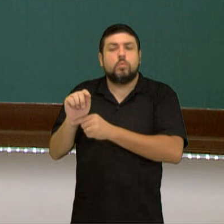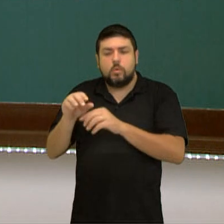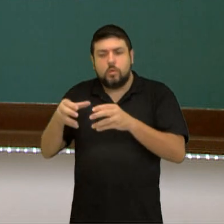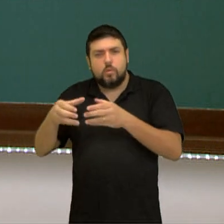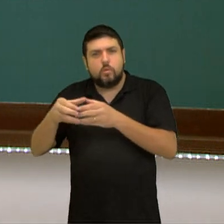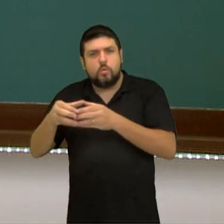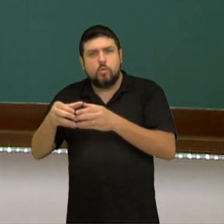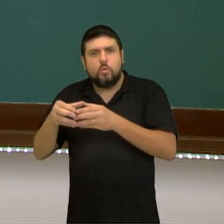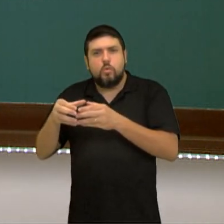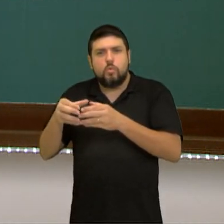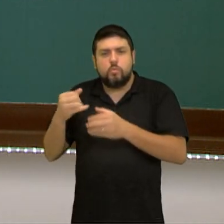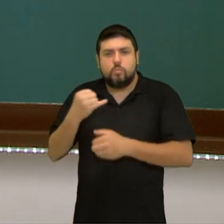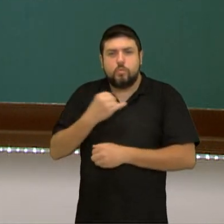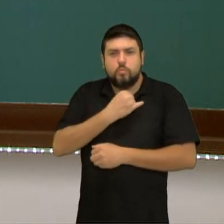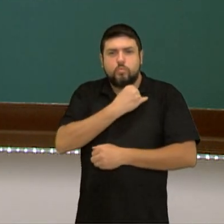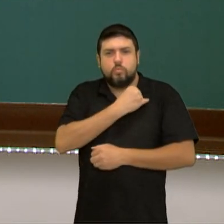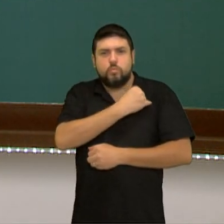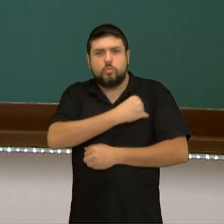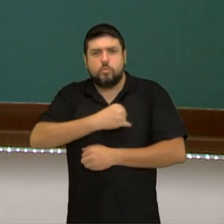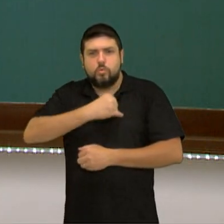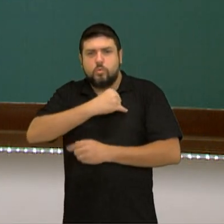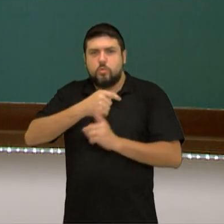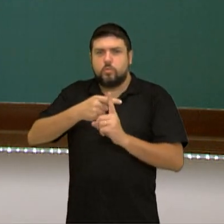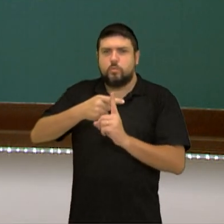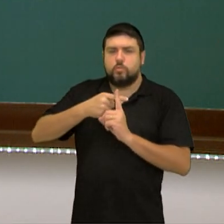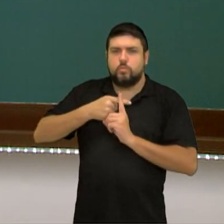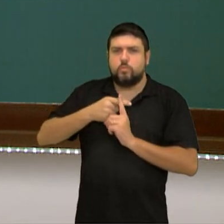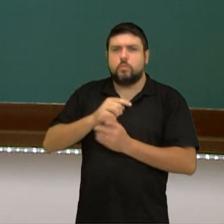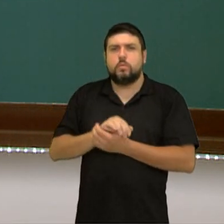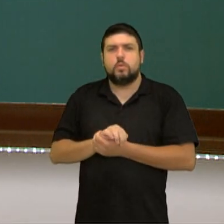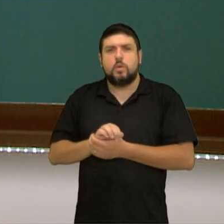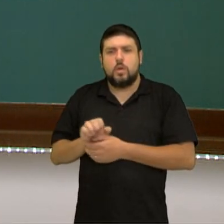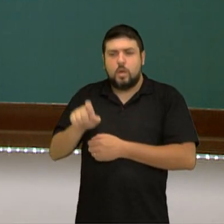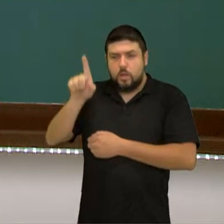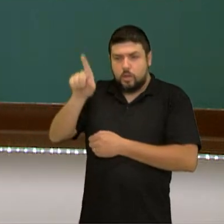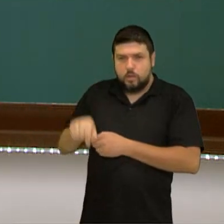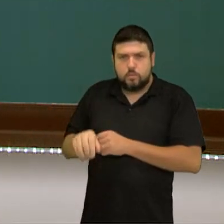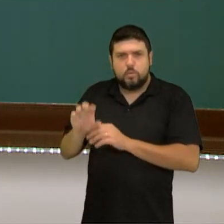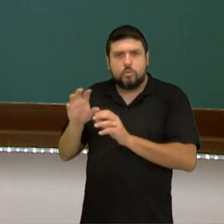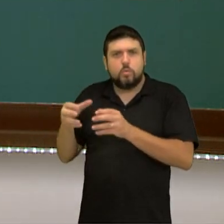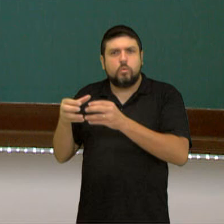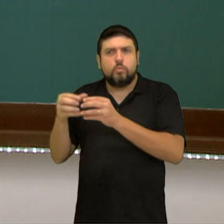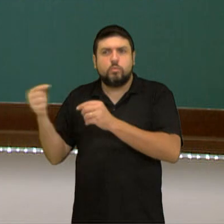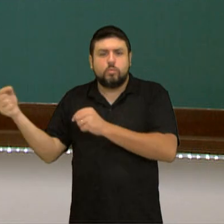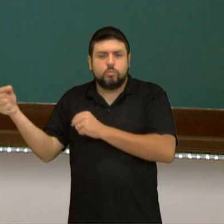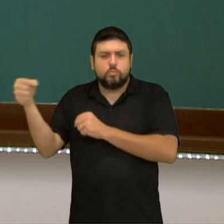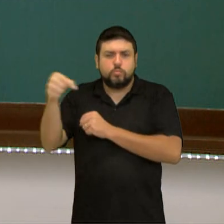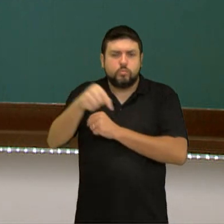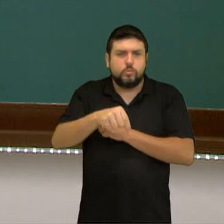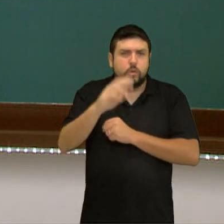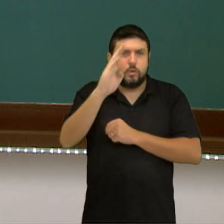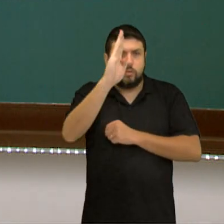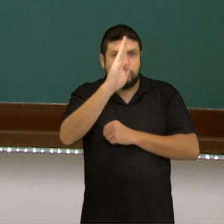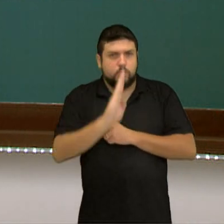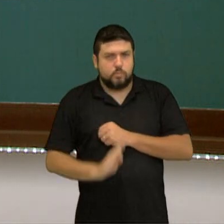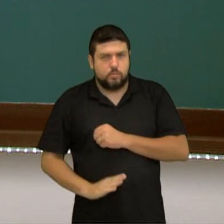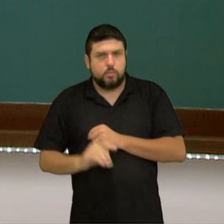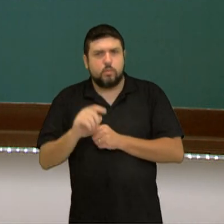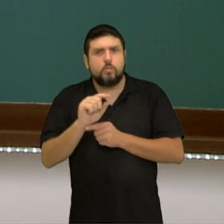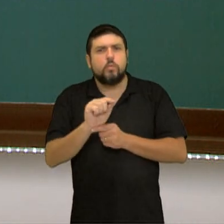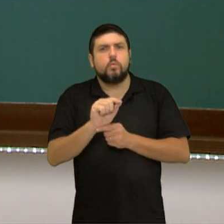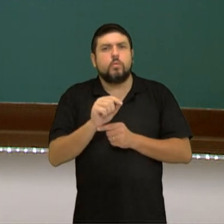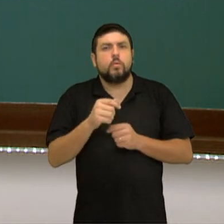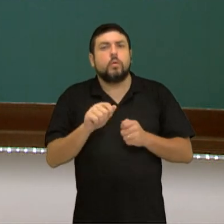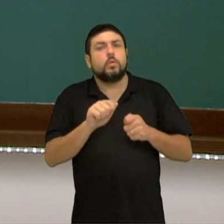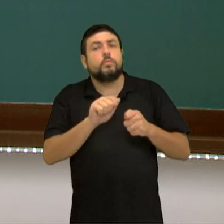dos jesuítas que veio catequizar aqui, né, no Brasil, influenciar bastante essa